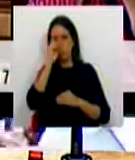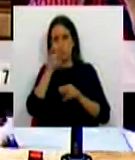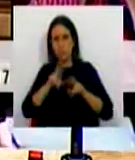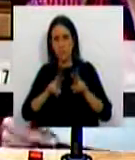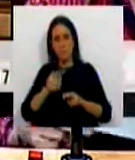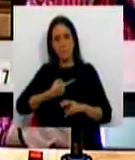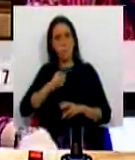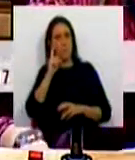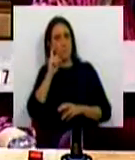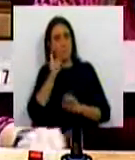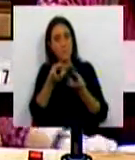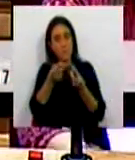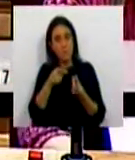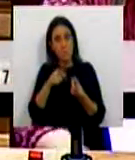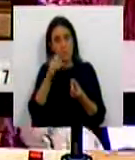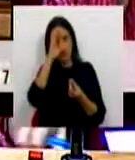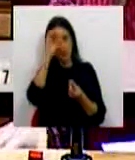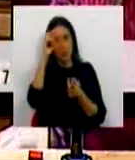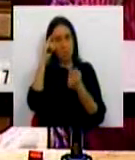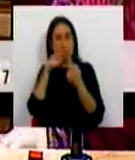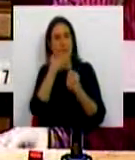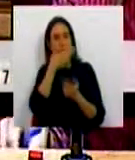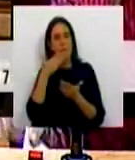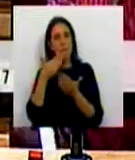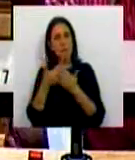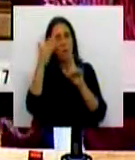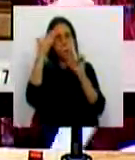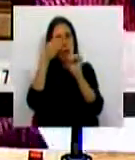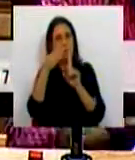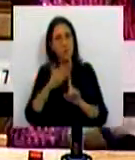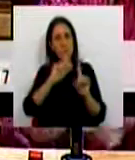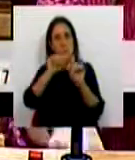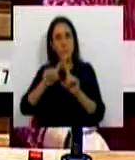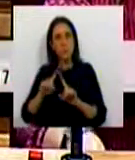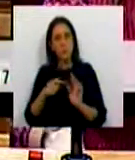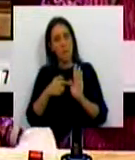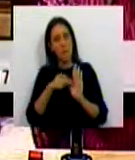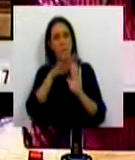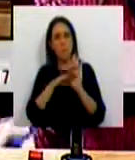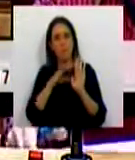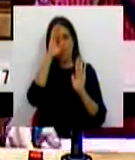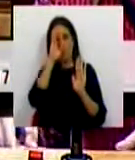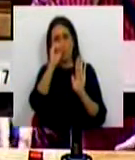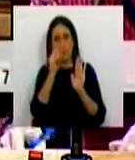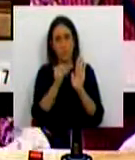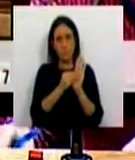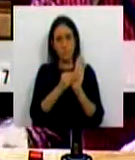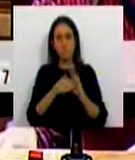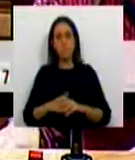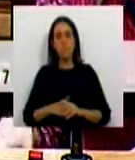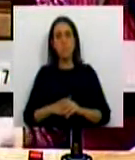Estado é um instrumento para alcançar um conjunto de objetivos consagrados no programa do Governo. Engane-se quem